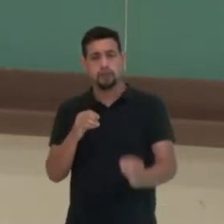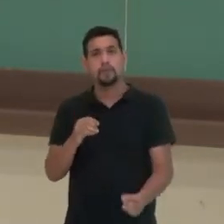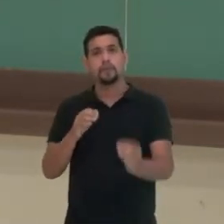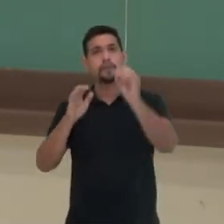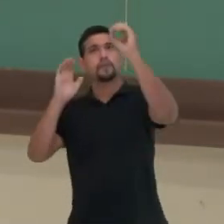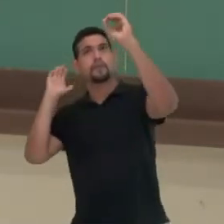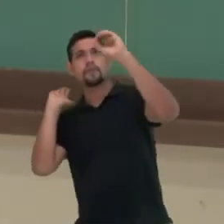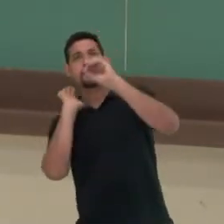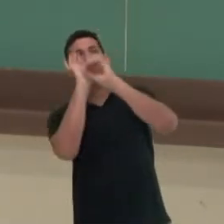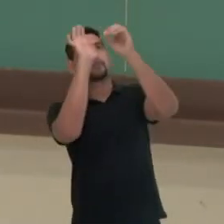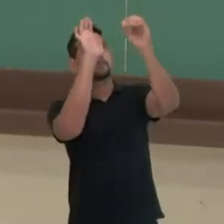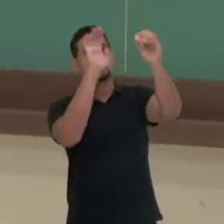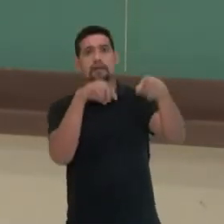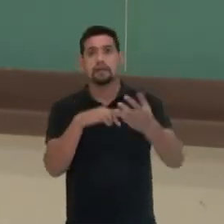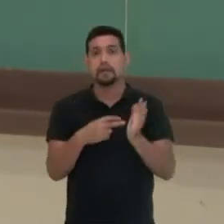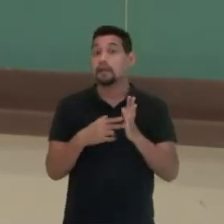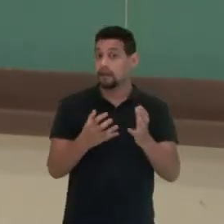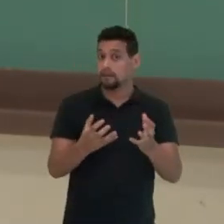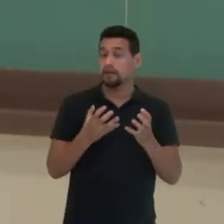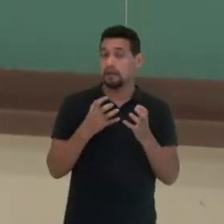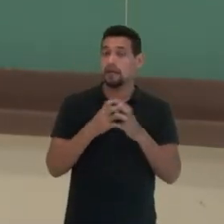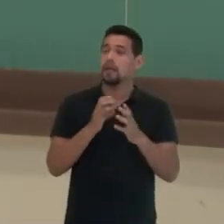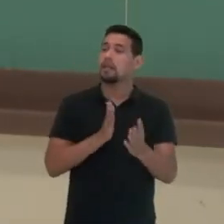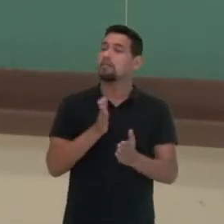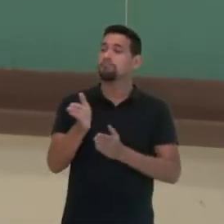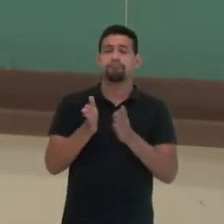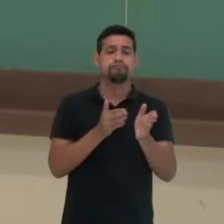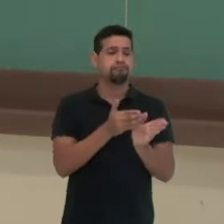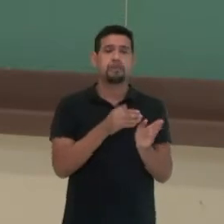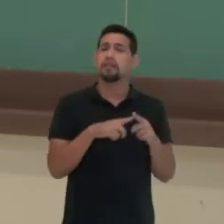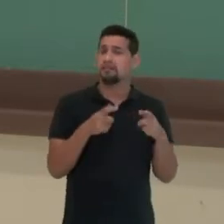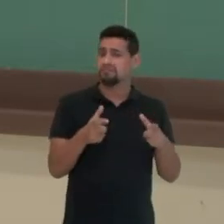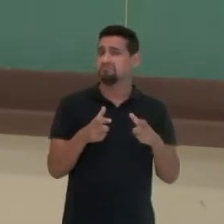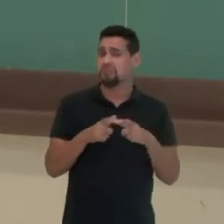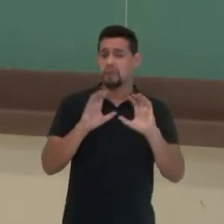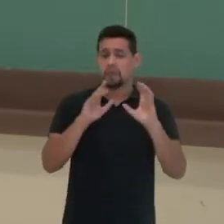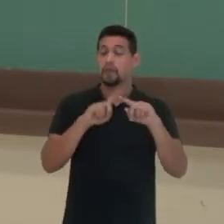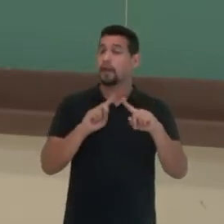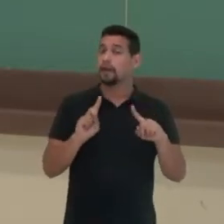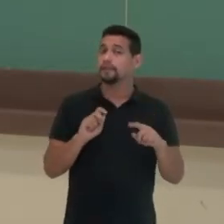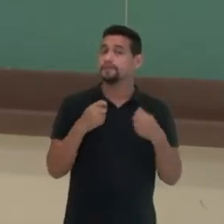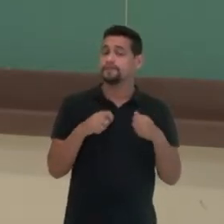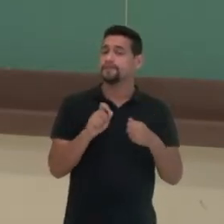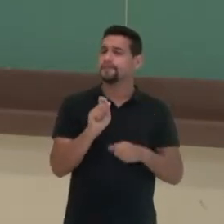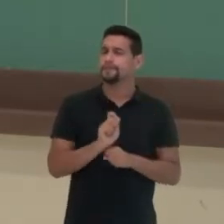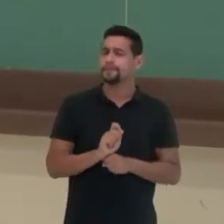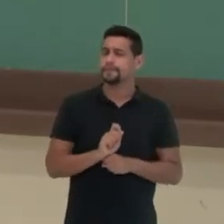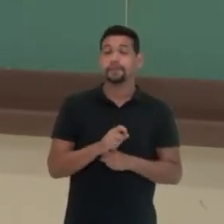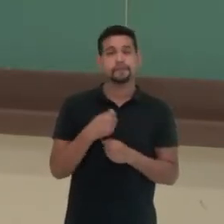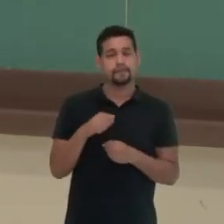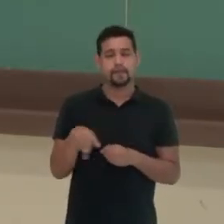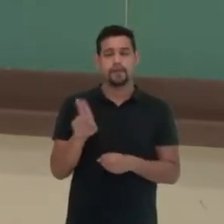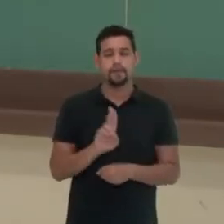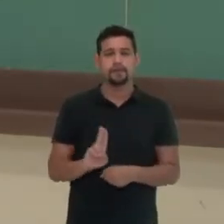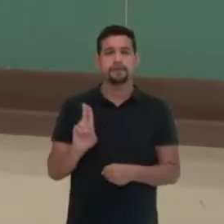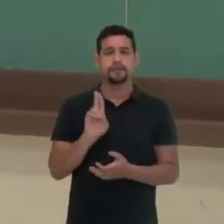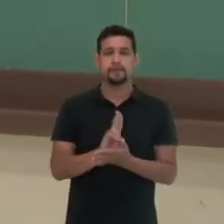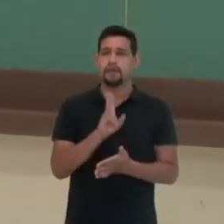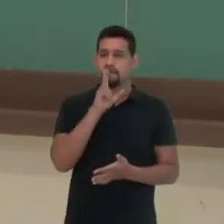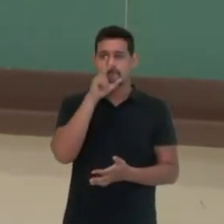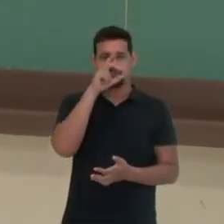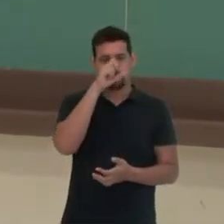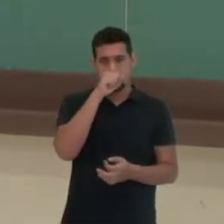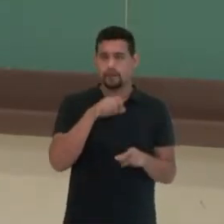sentido para o qual ele quer direcionar, ele quer mandar essa bola. E para isso ele precisa aplicar uma